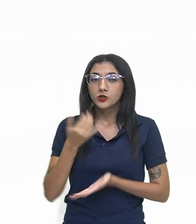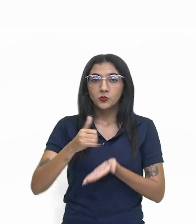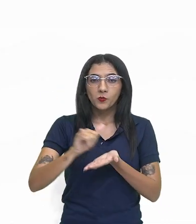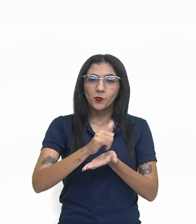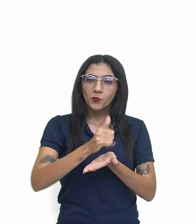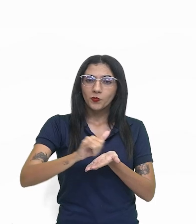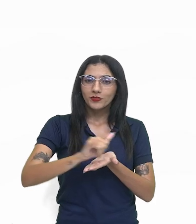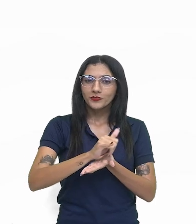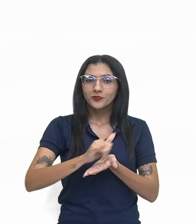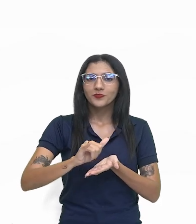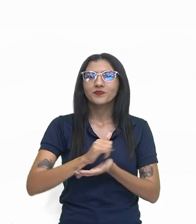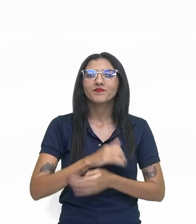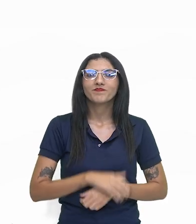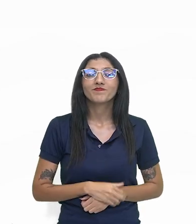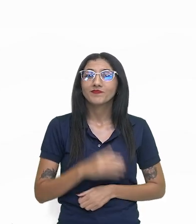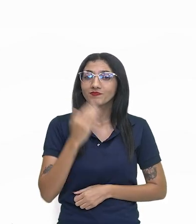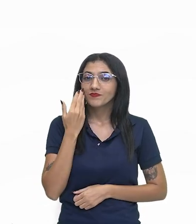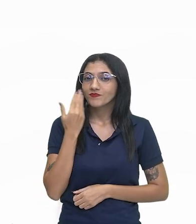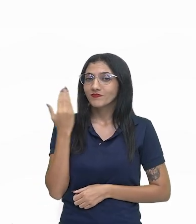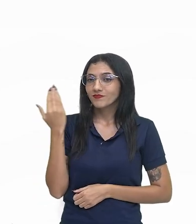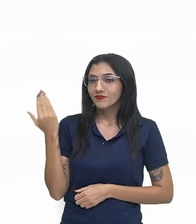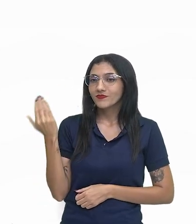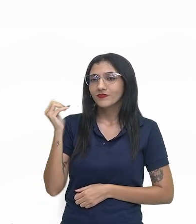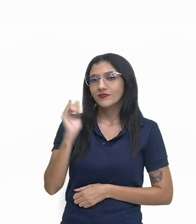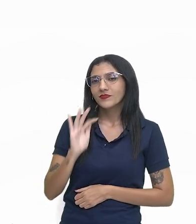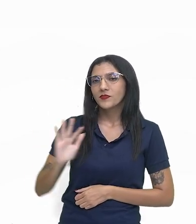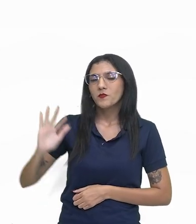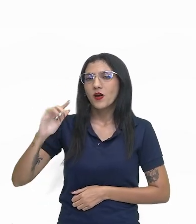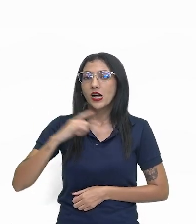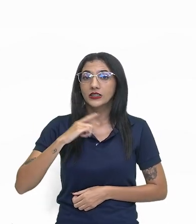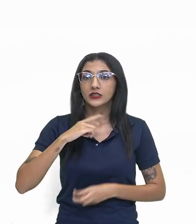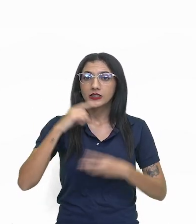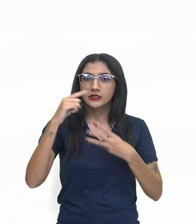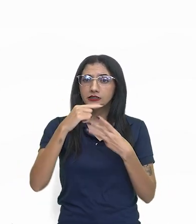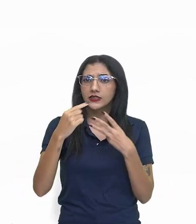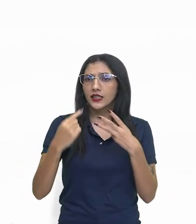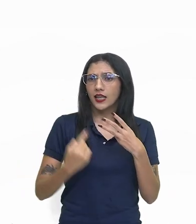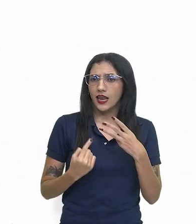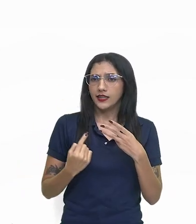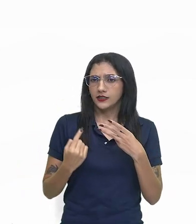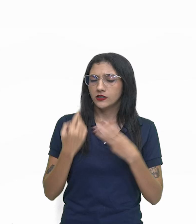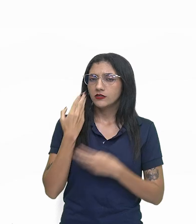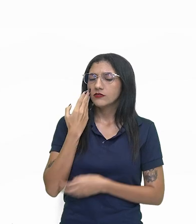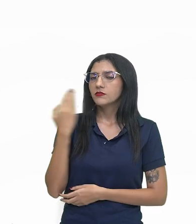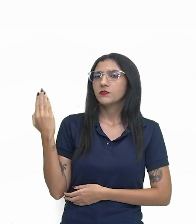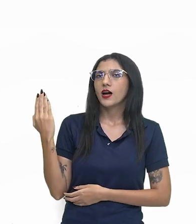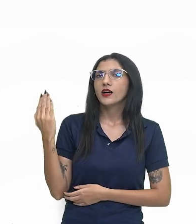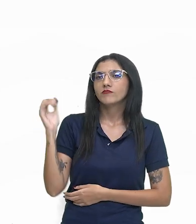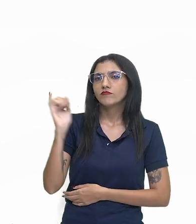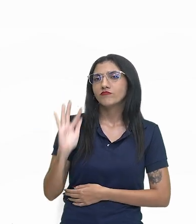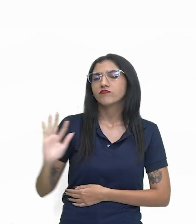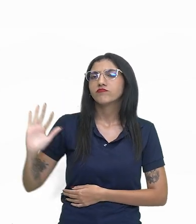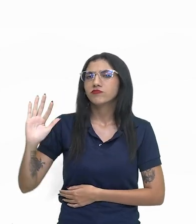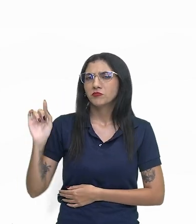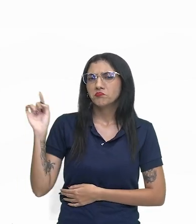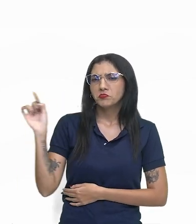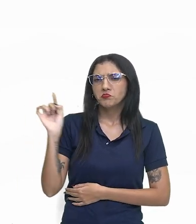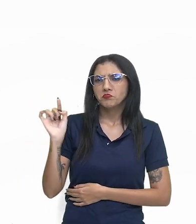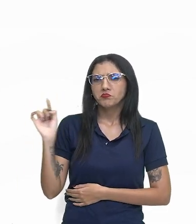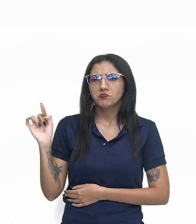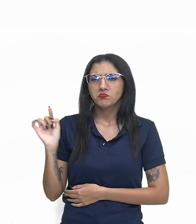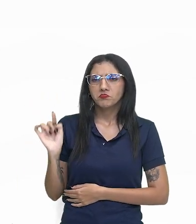Então observe aí essas imagens, né? Observem que tem 3 imagens aí, cada uma com um boi diferente,